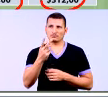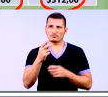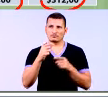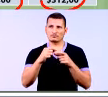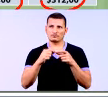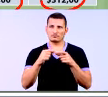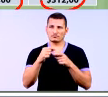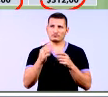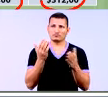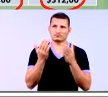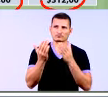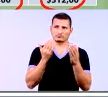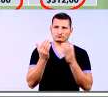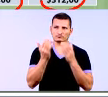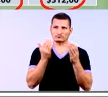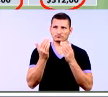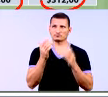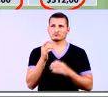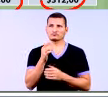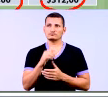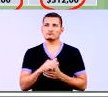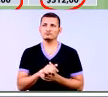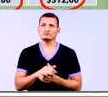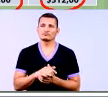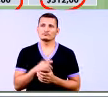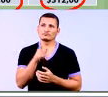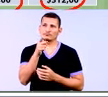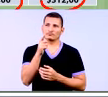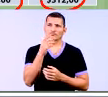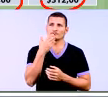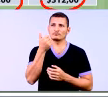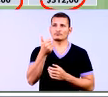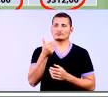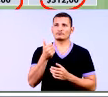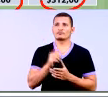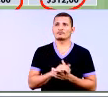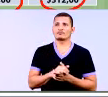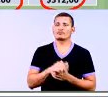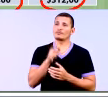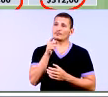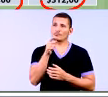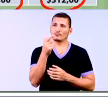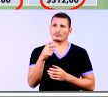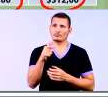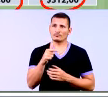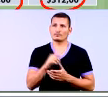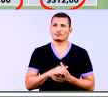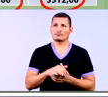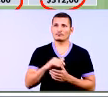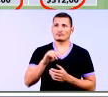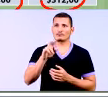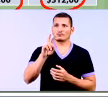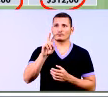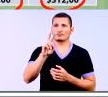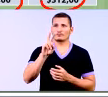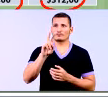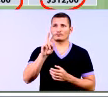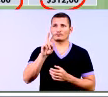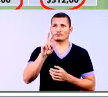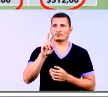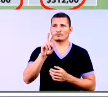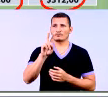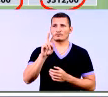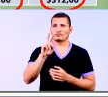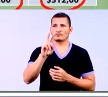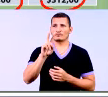então comparando esse com o Celeron, é muito melhor esse. Só que ele não tem o hyperthreading. Então o que acontece? Na